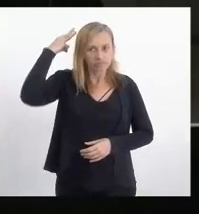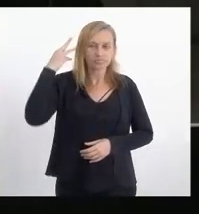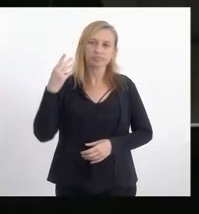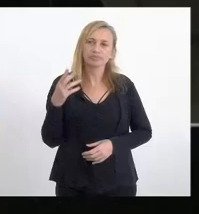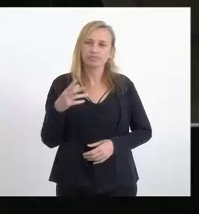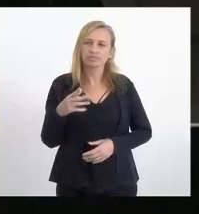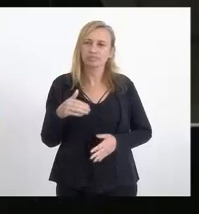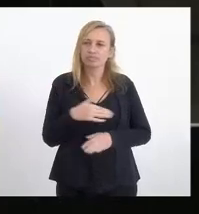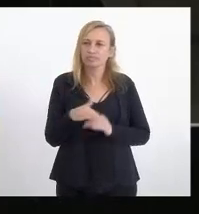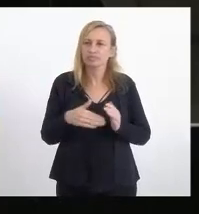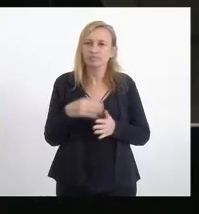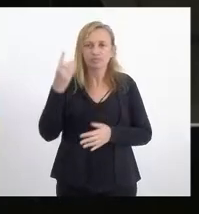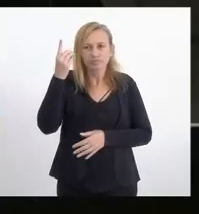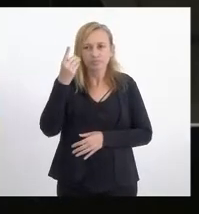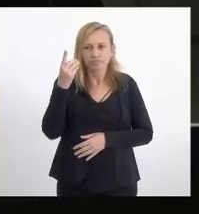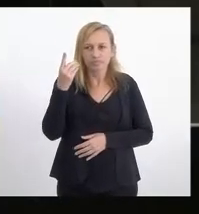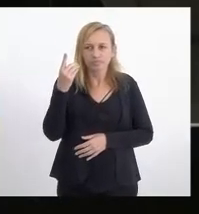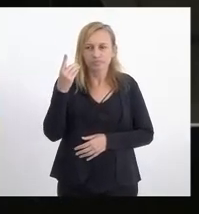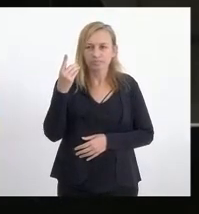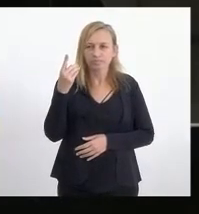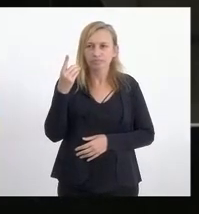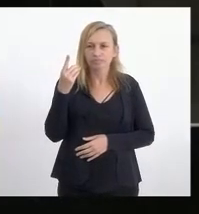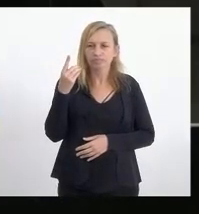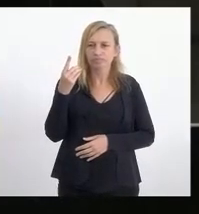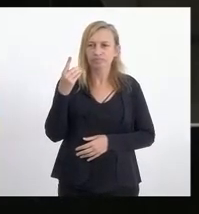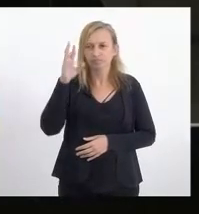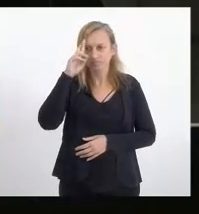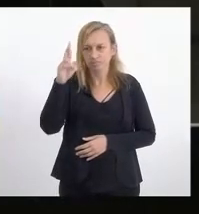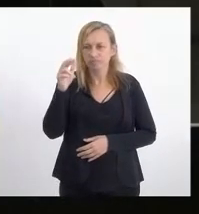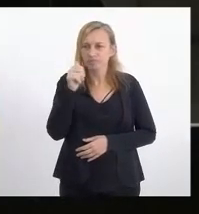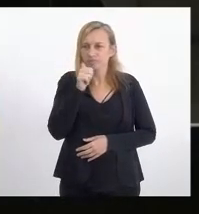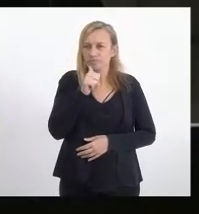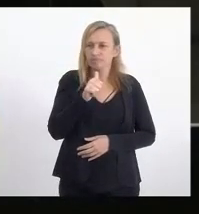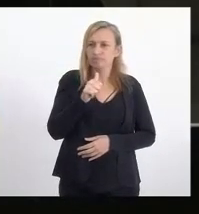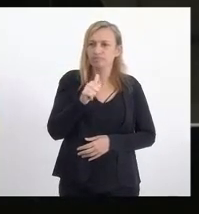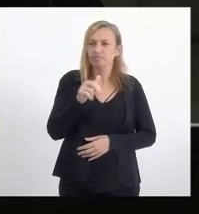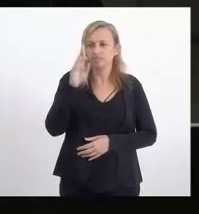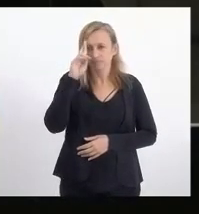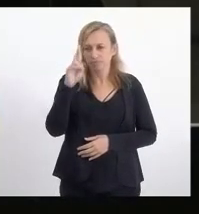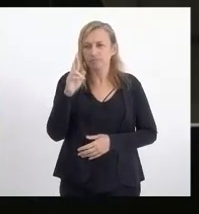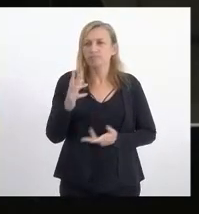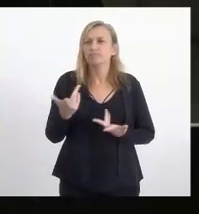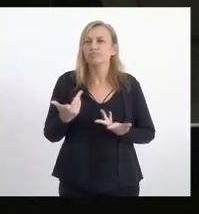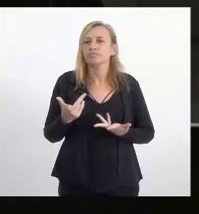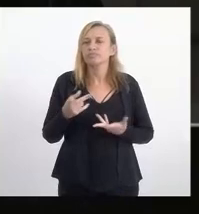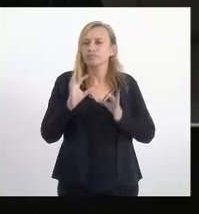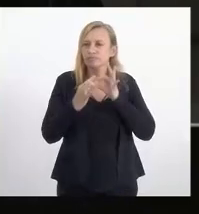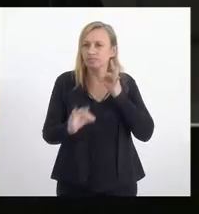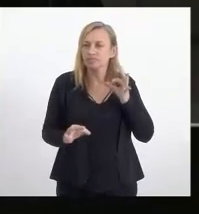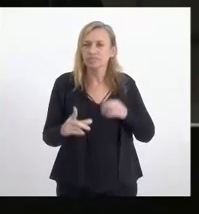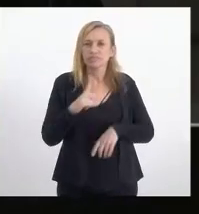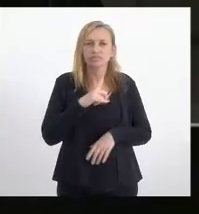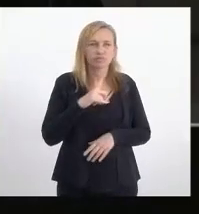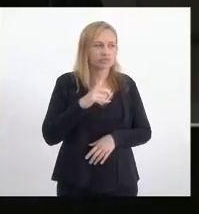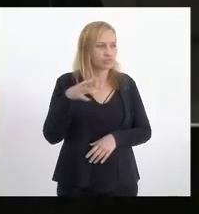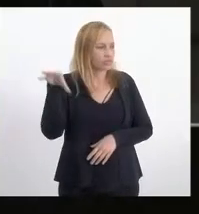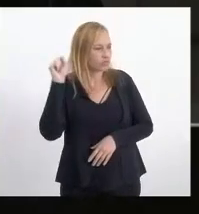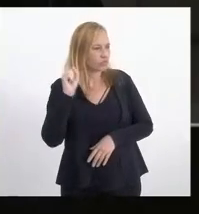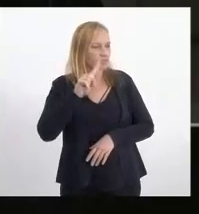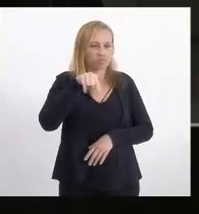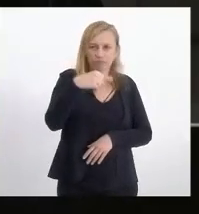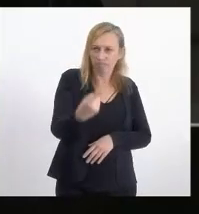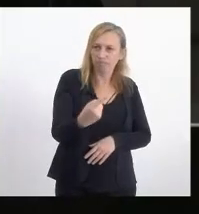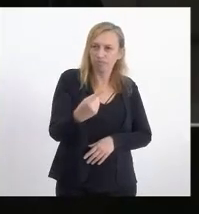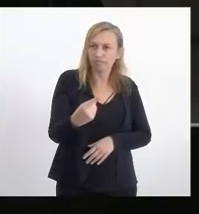e senhores e senhoras aqui presente me alongar muito porque nós temos aí Que eu vi os inscritos Deputado